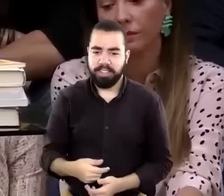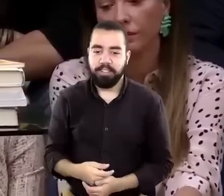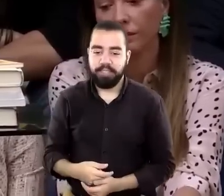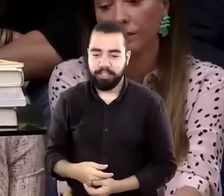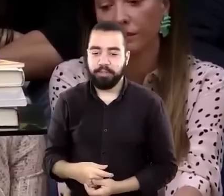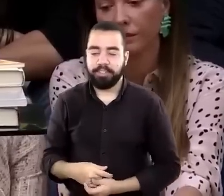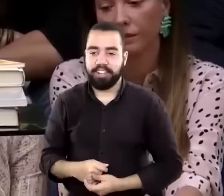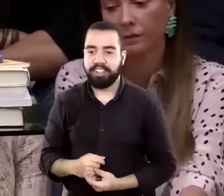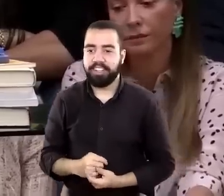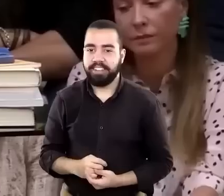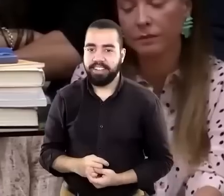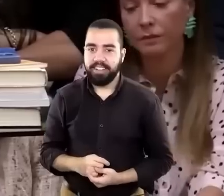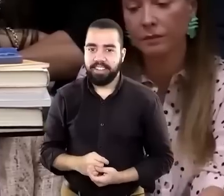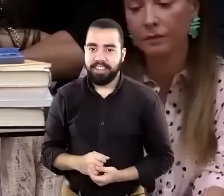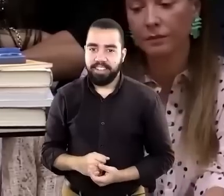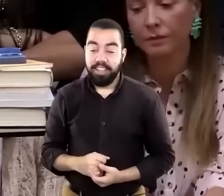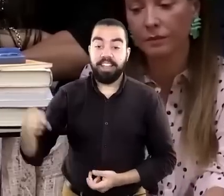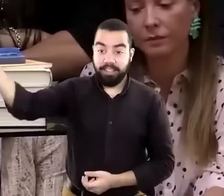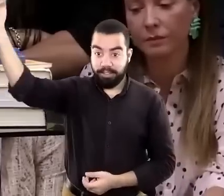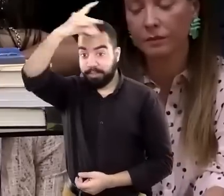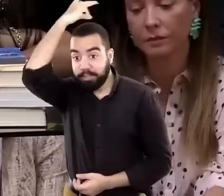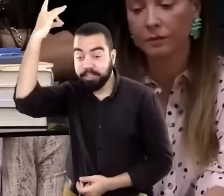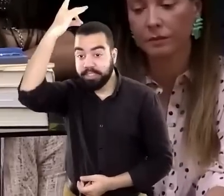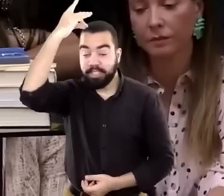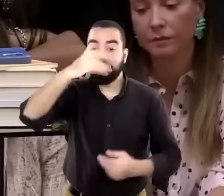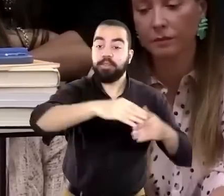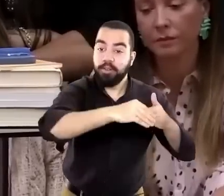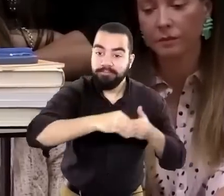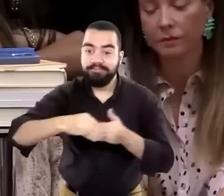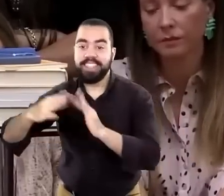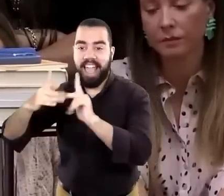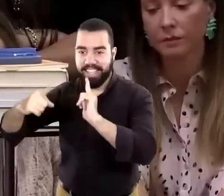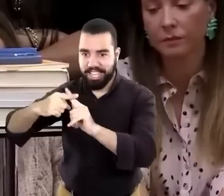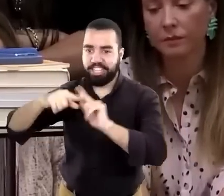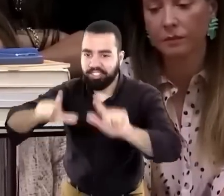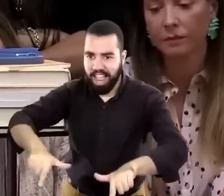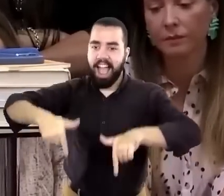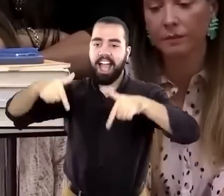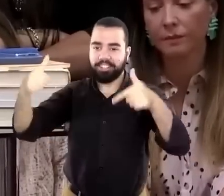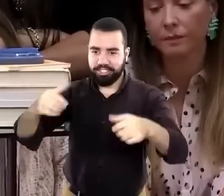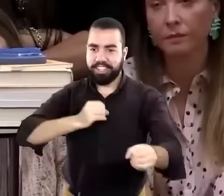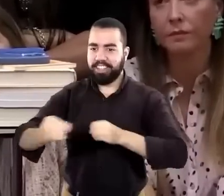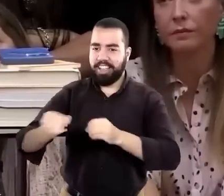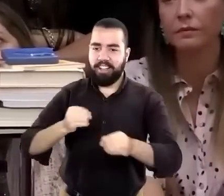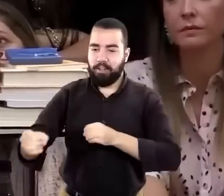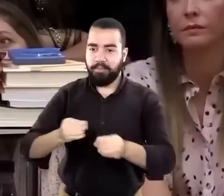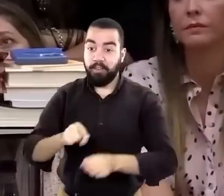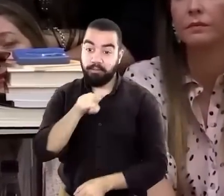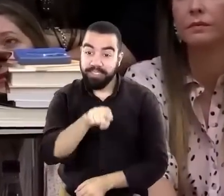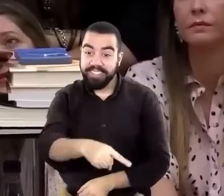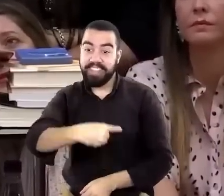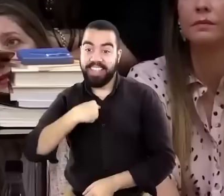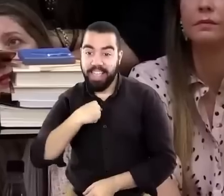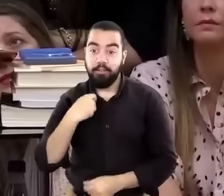é o Espírito Santo quem faz a igreja brilhar no mundo, é o Espírito Santo quem capacita a igreja para fazer a obra. É preciso que você e eu,